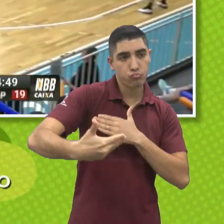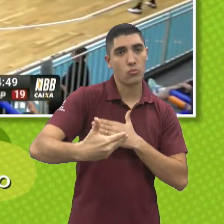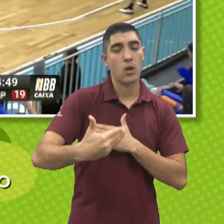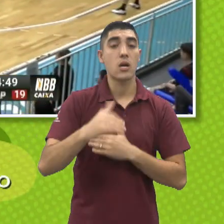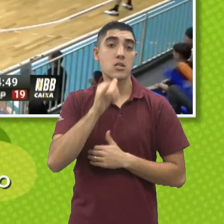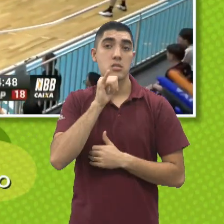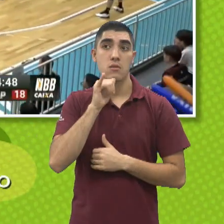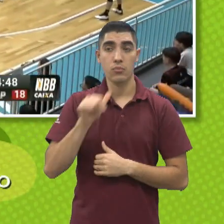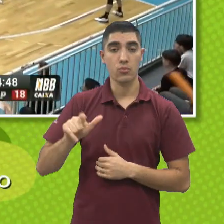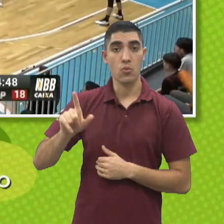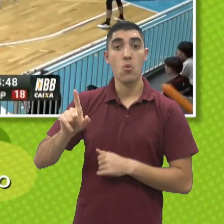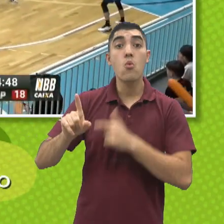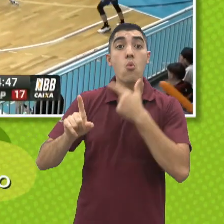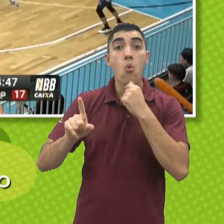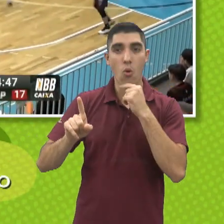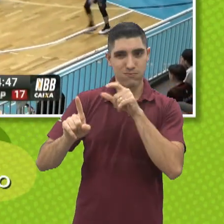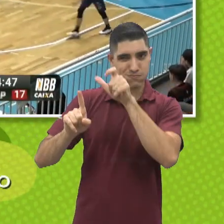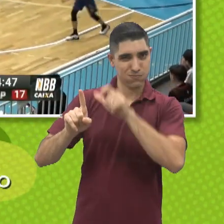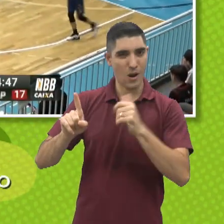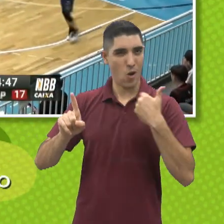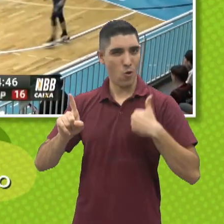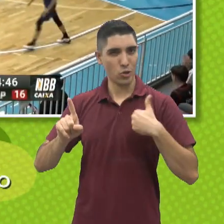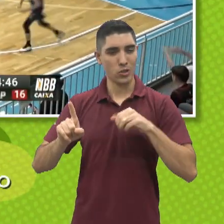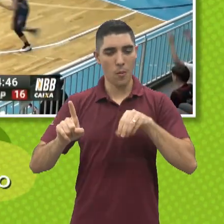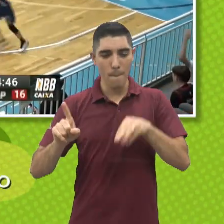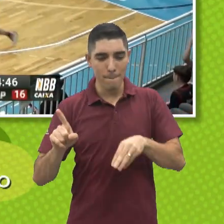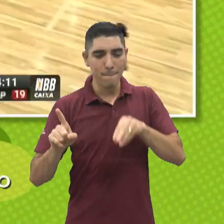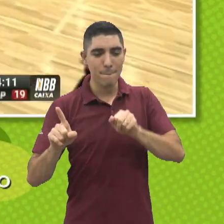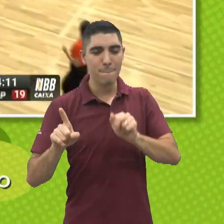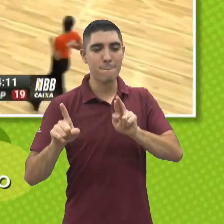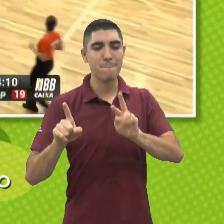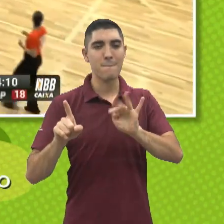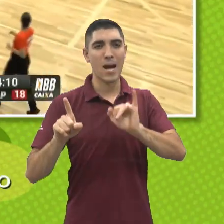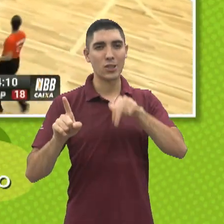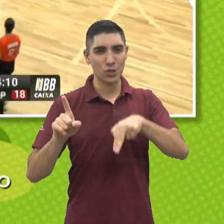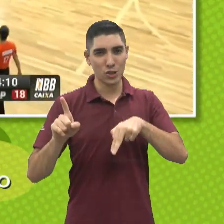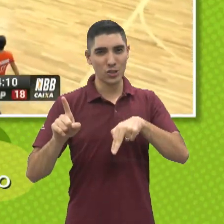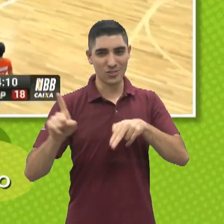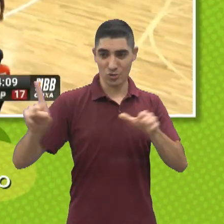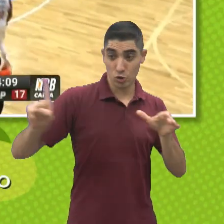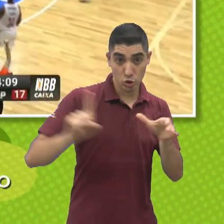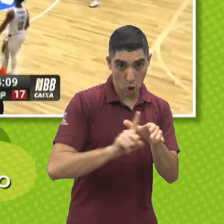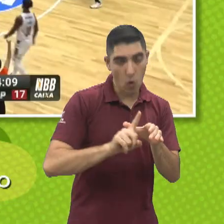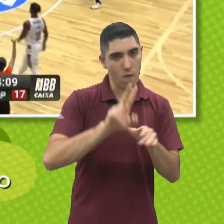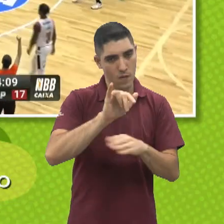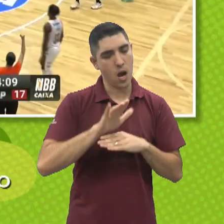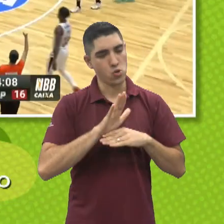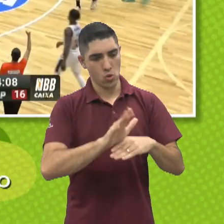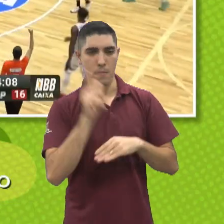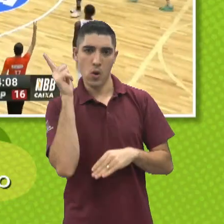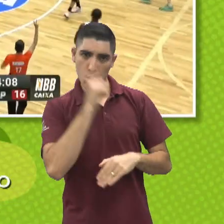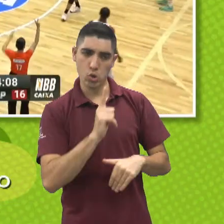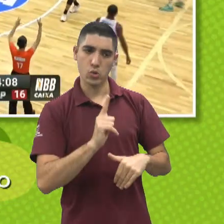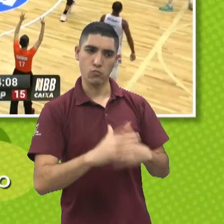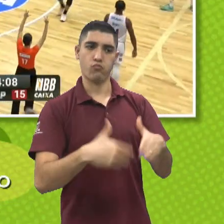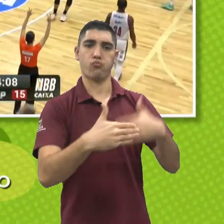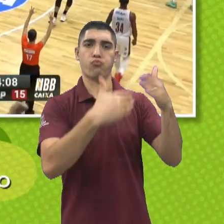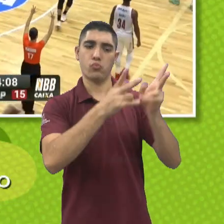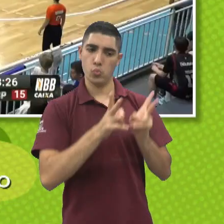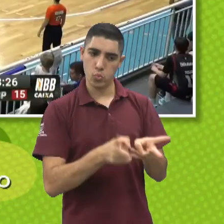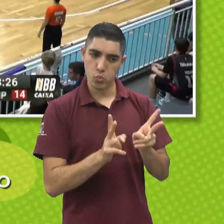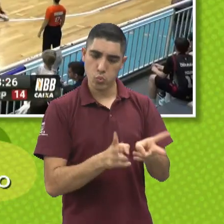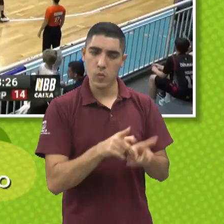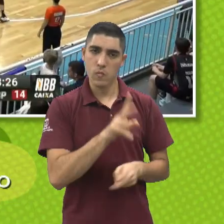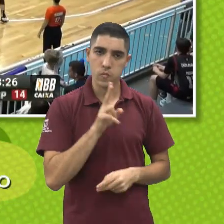argentino para jogar no São José, vai reforçar esse elenco, e aí o Regis trabalhando com ele para incorporar ele também